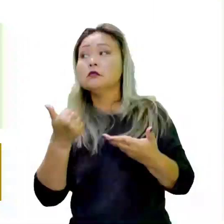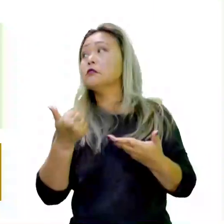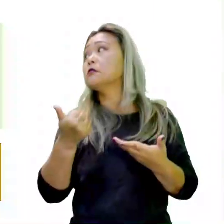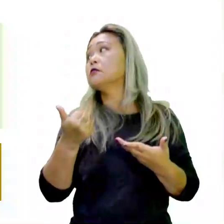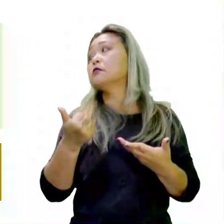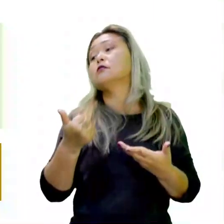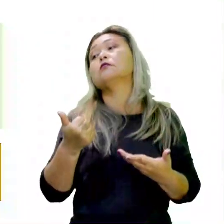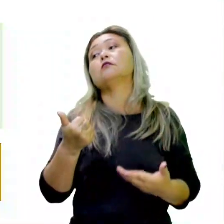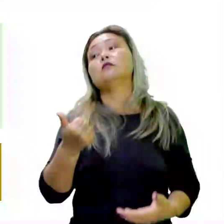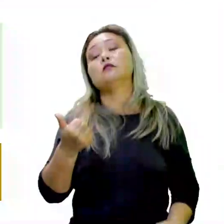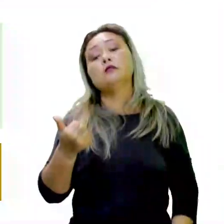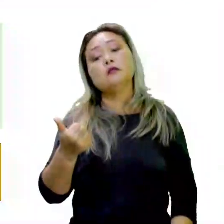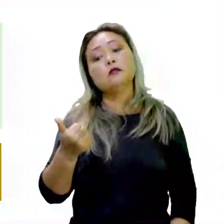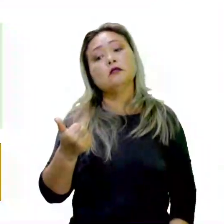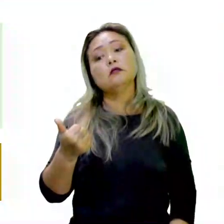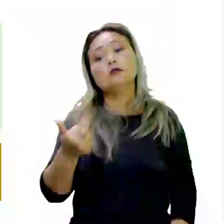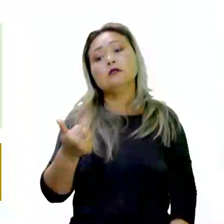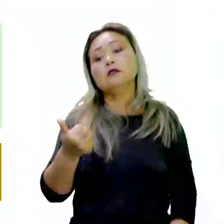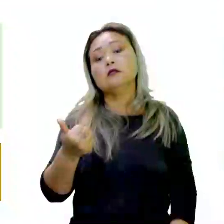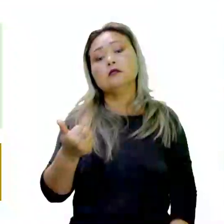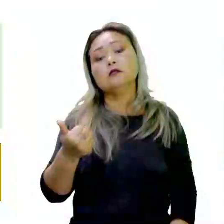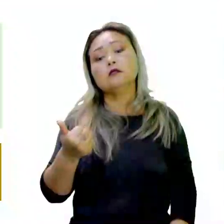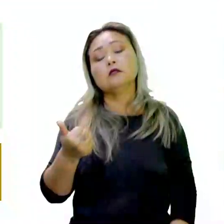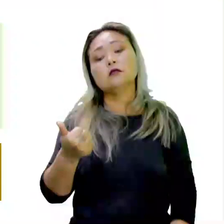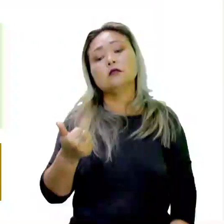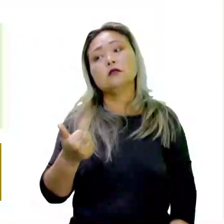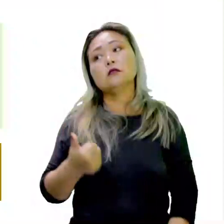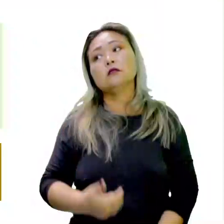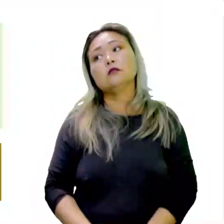se transformando, e aí